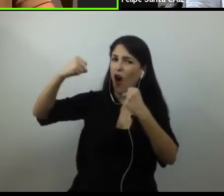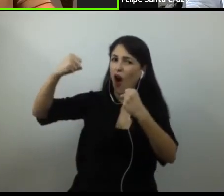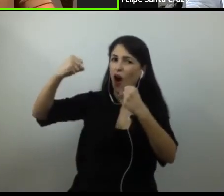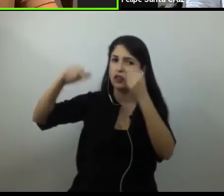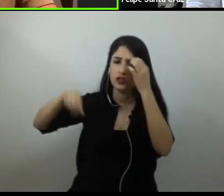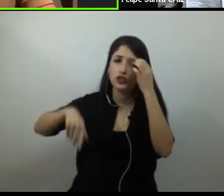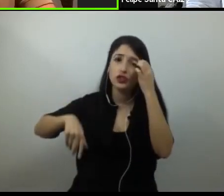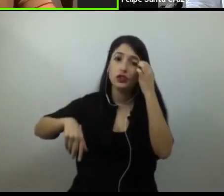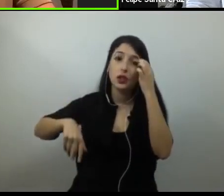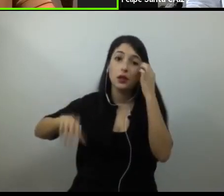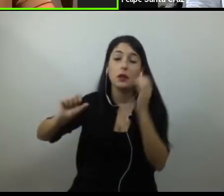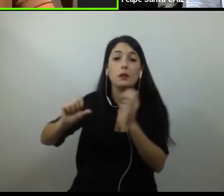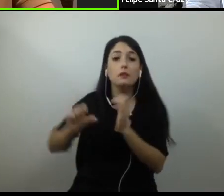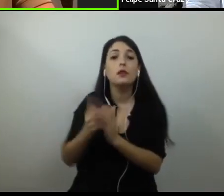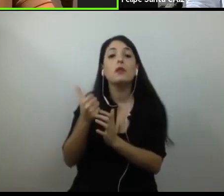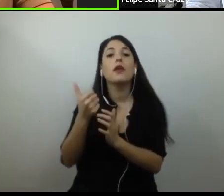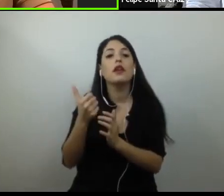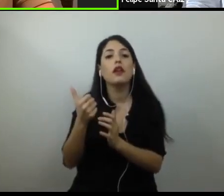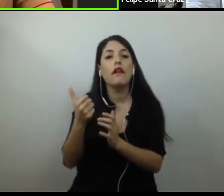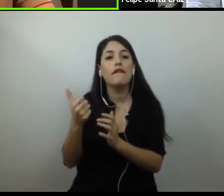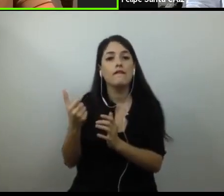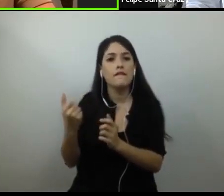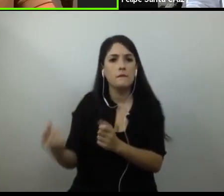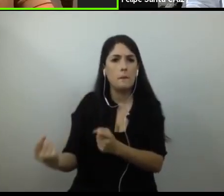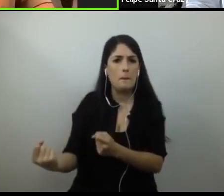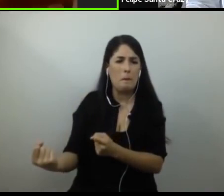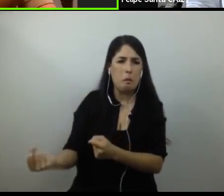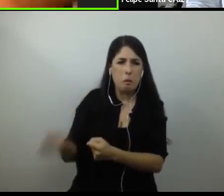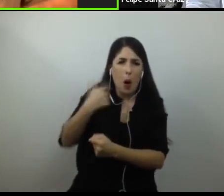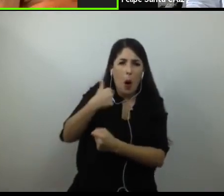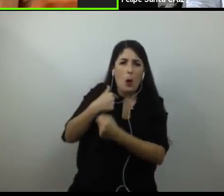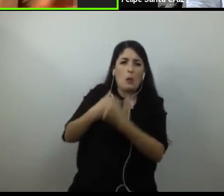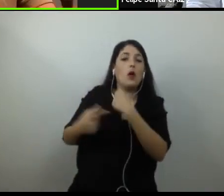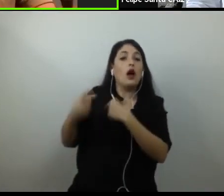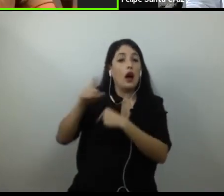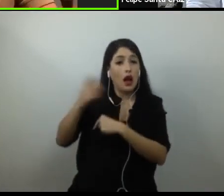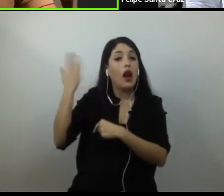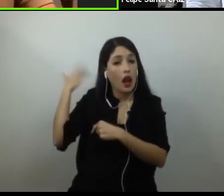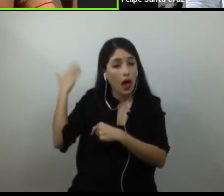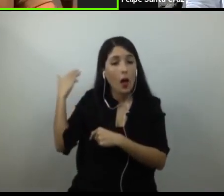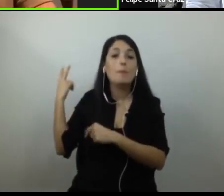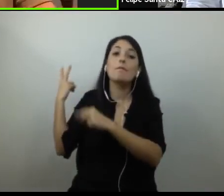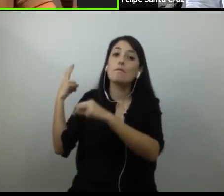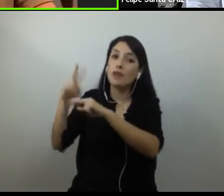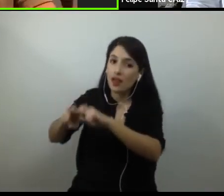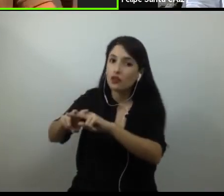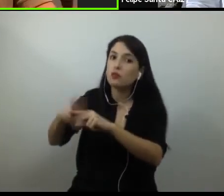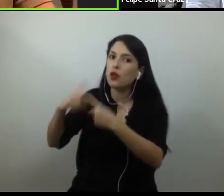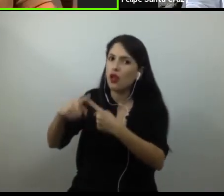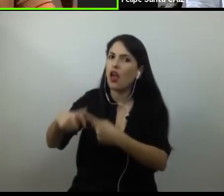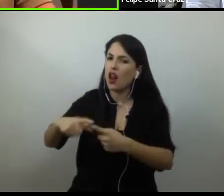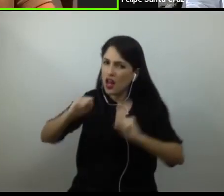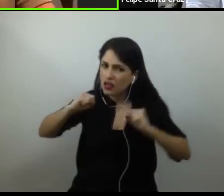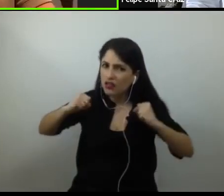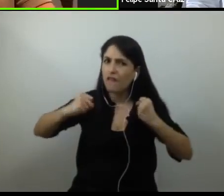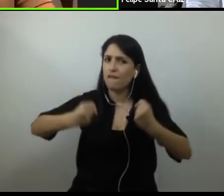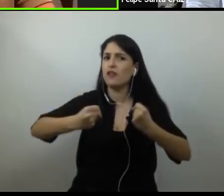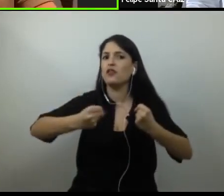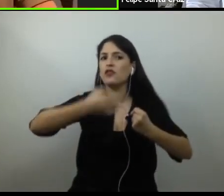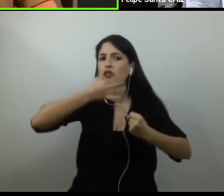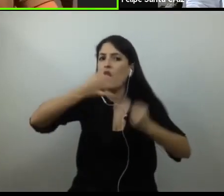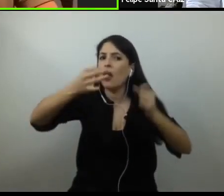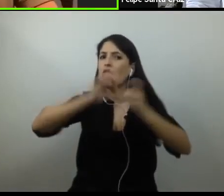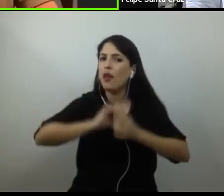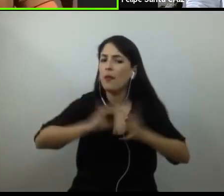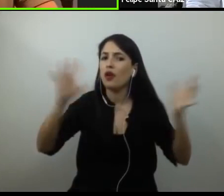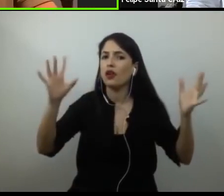na vida por defender a democracia, né? Foi preso na ocasião por defender os trabalhadores, né?